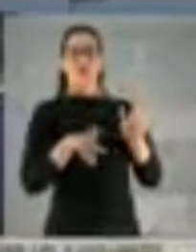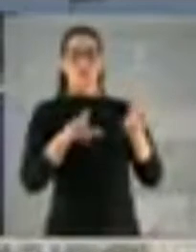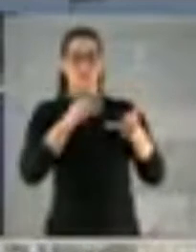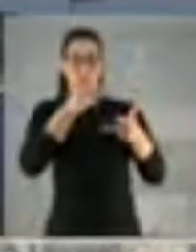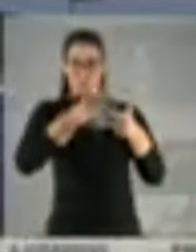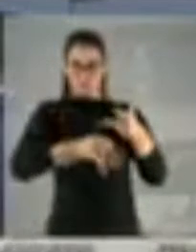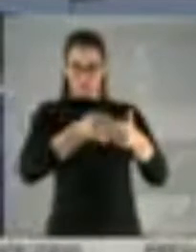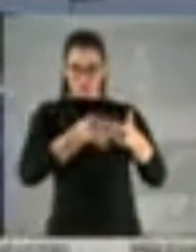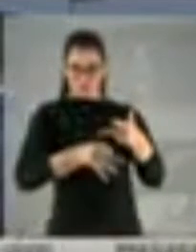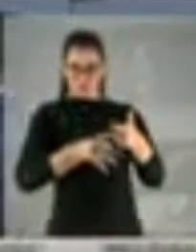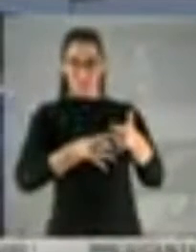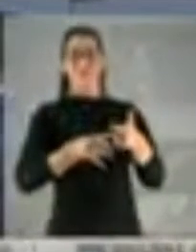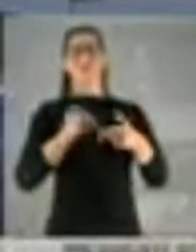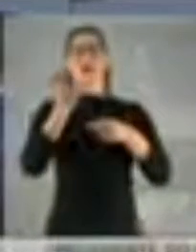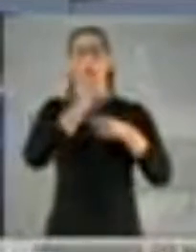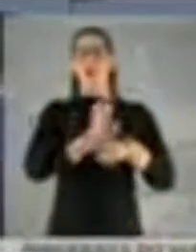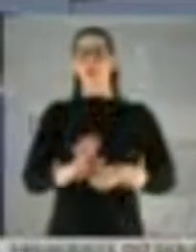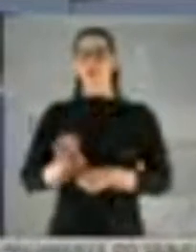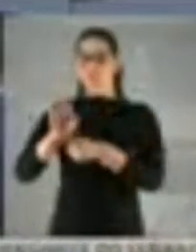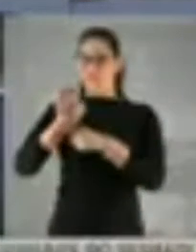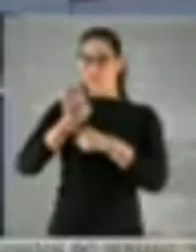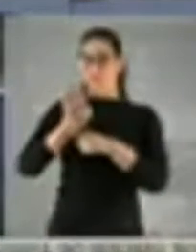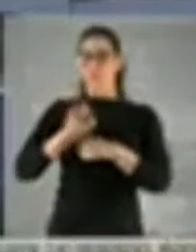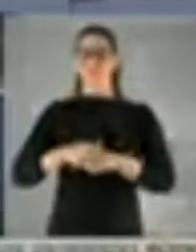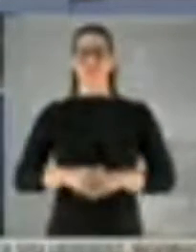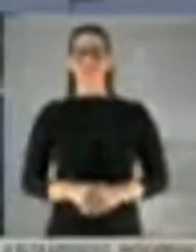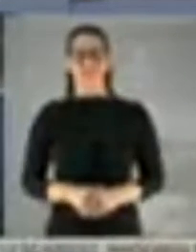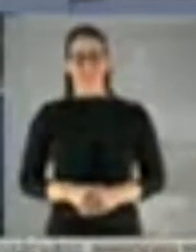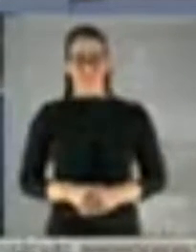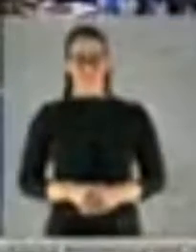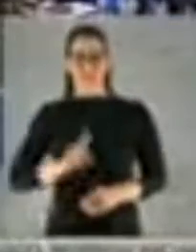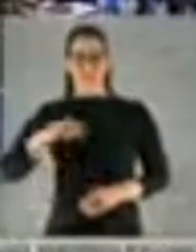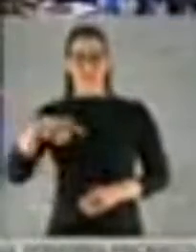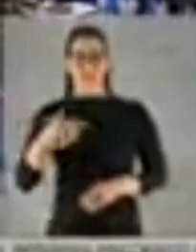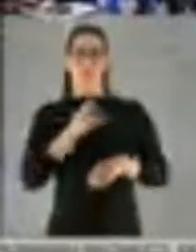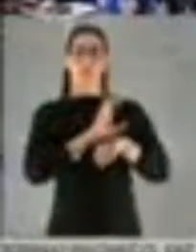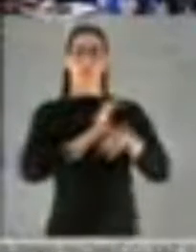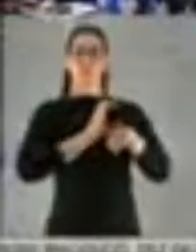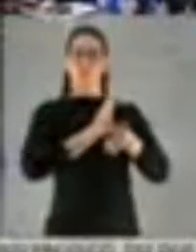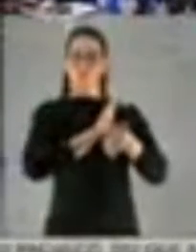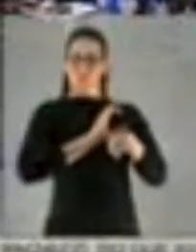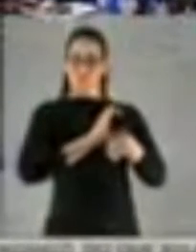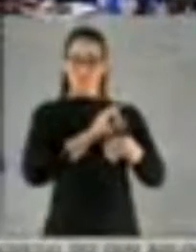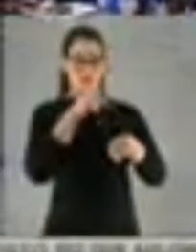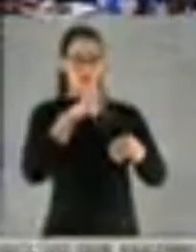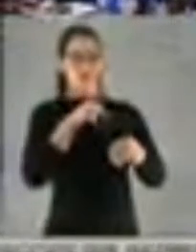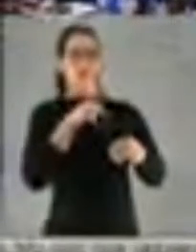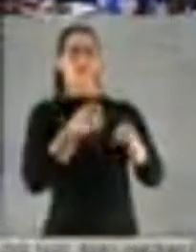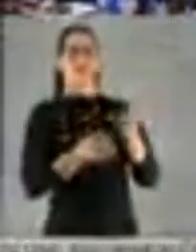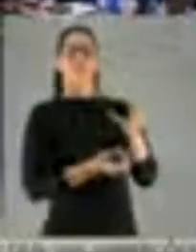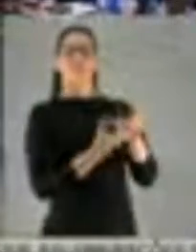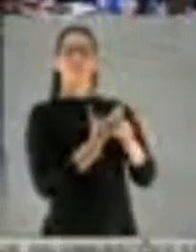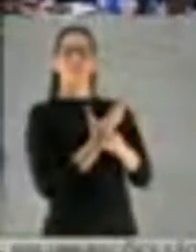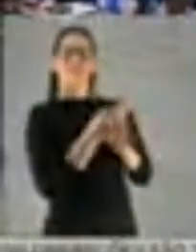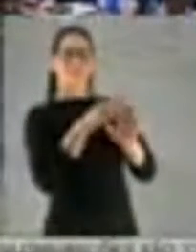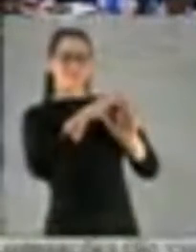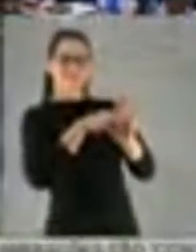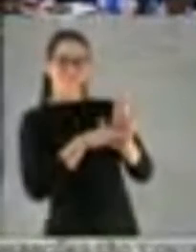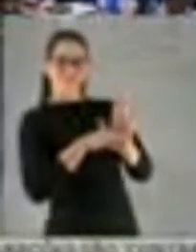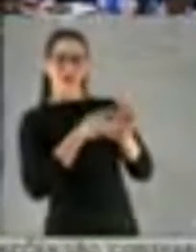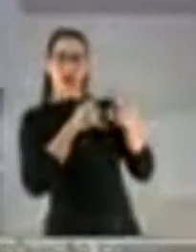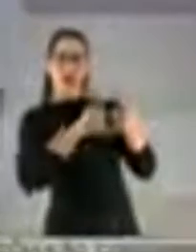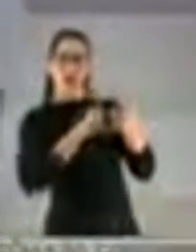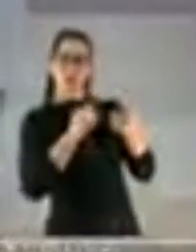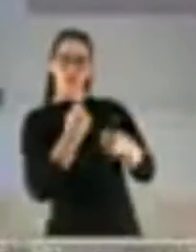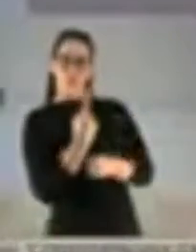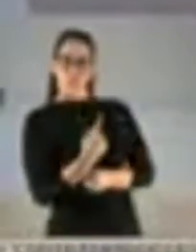aos Estados. Mais adiante, a Constituição da República estabelece no seu artigo 1º o